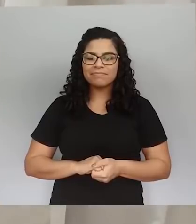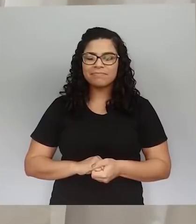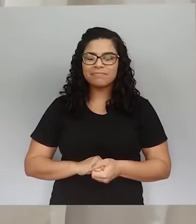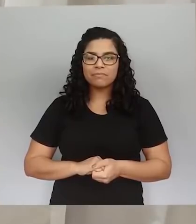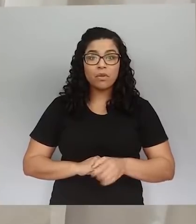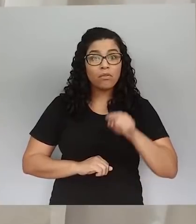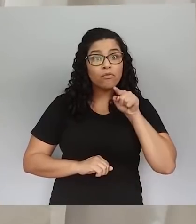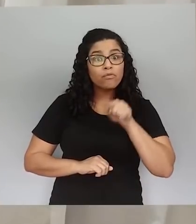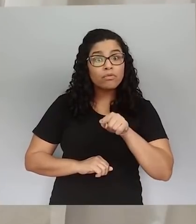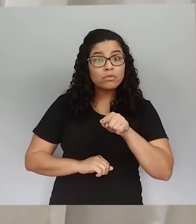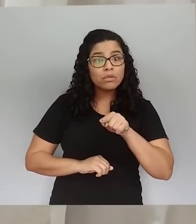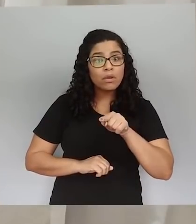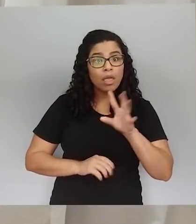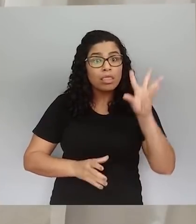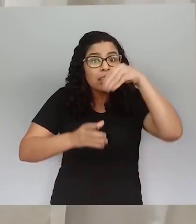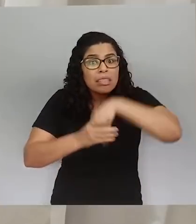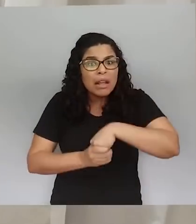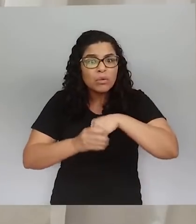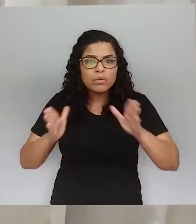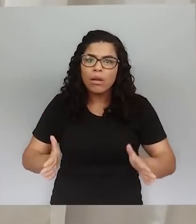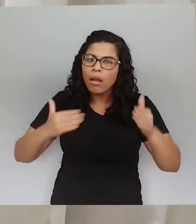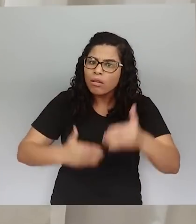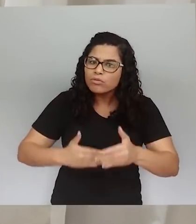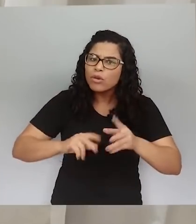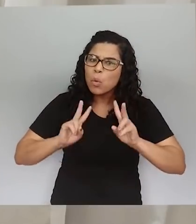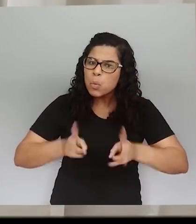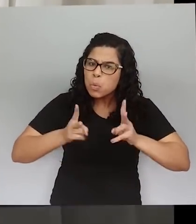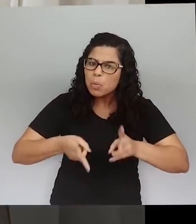Você ainda está enfiado dentro dessa caixa?